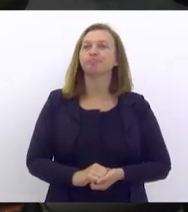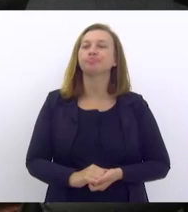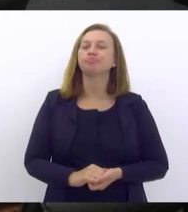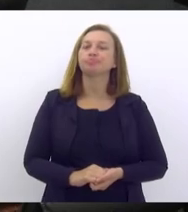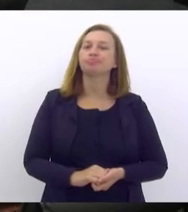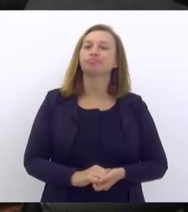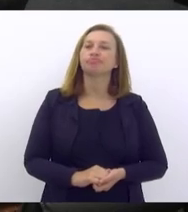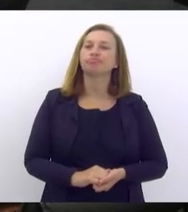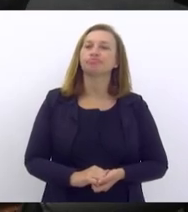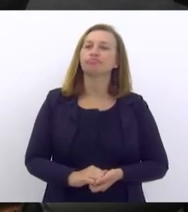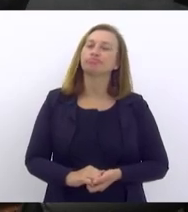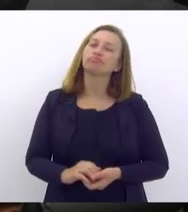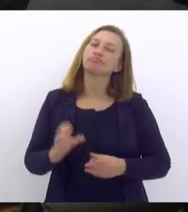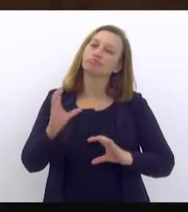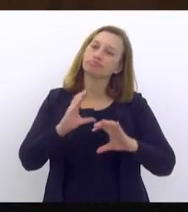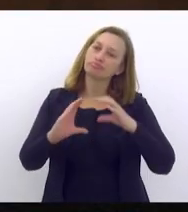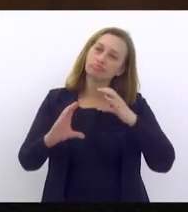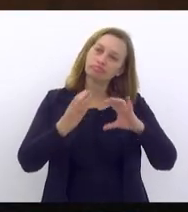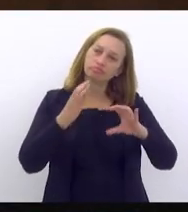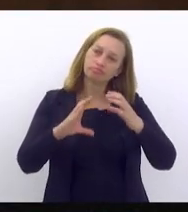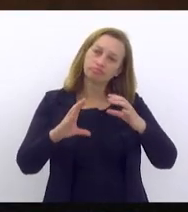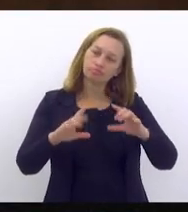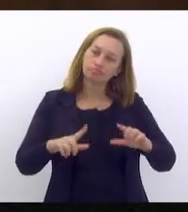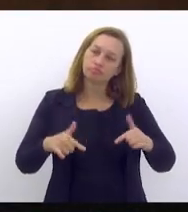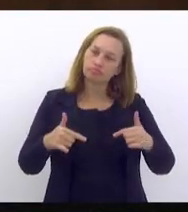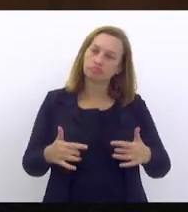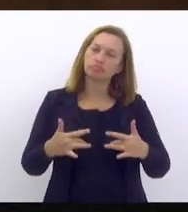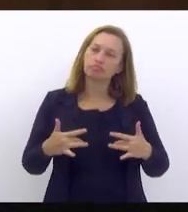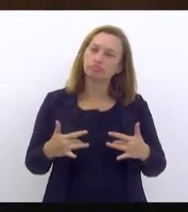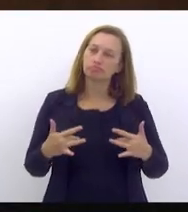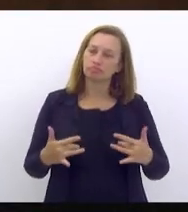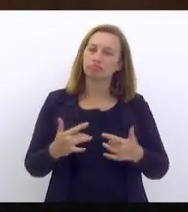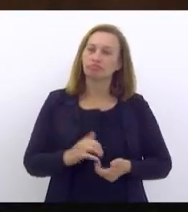uma comunicação de uma ação humanitária.